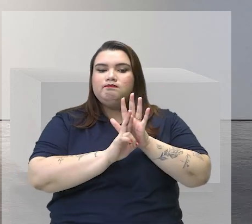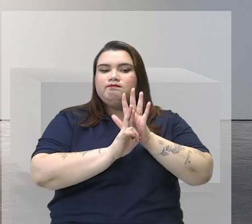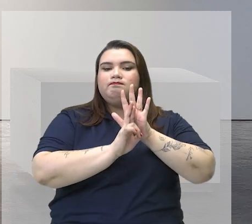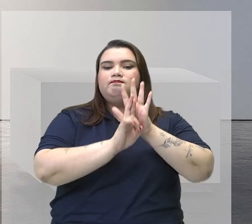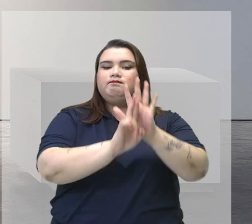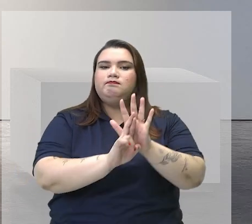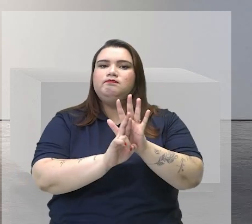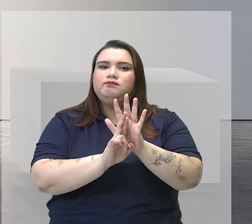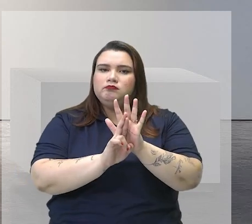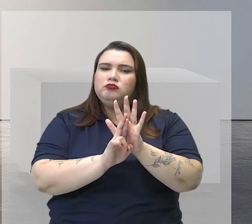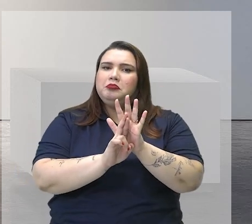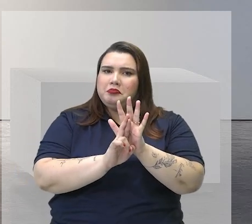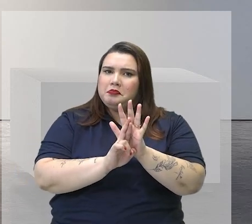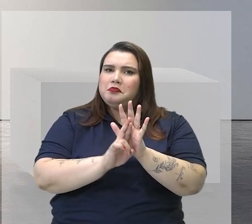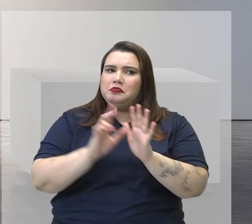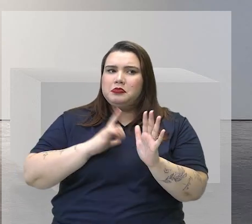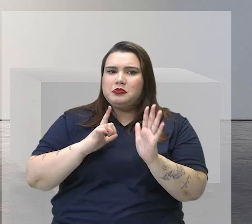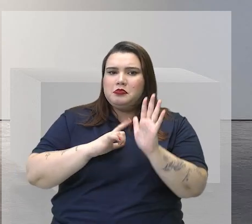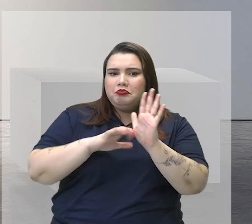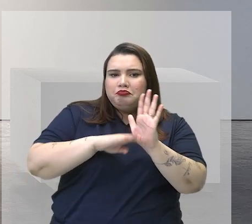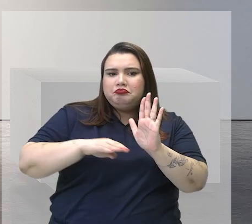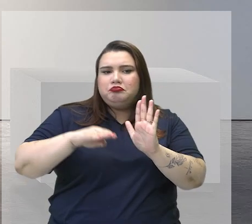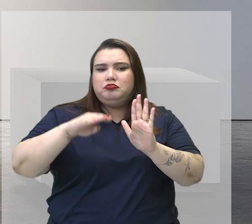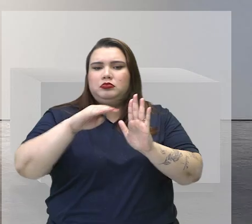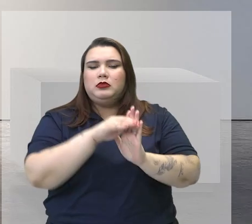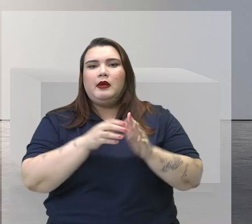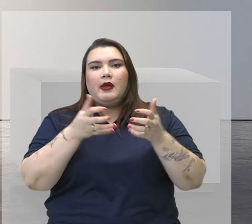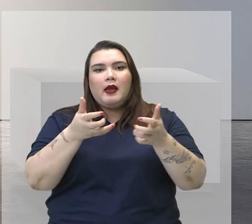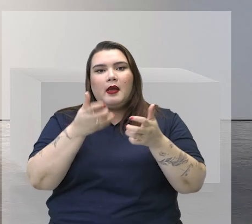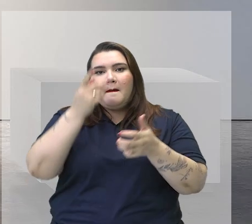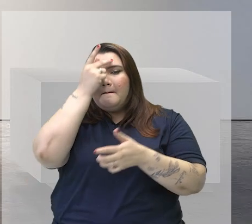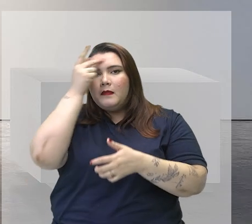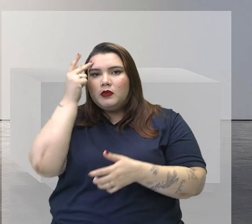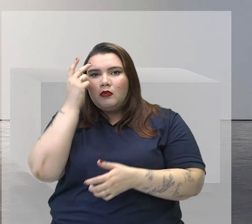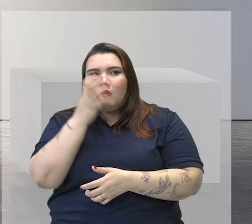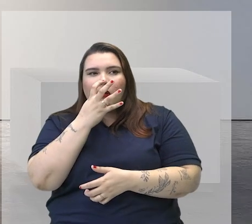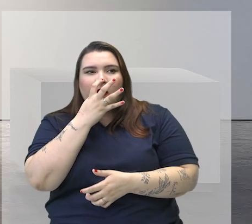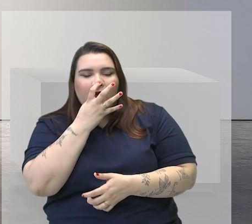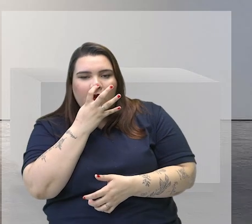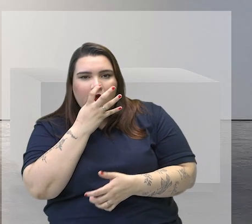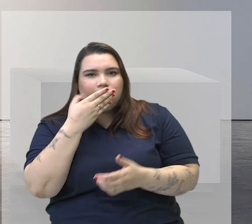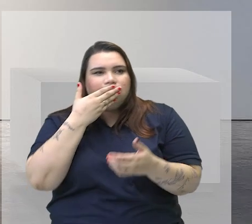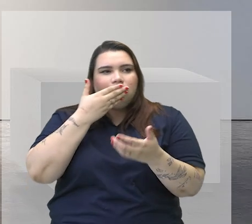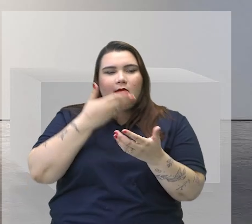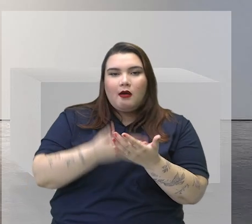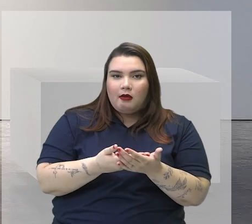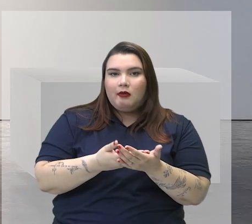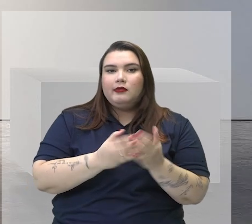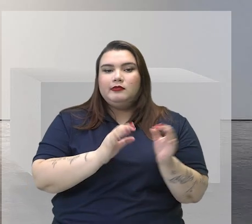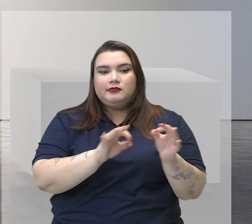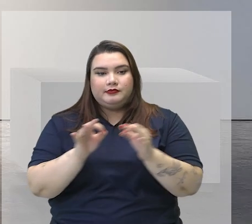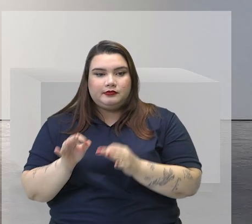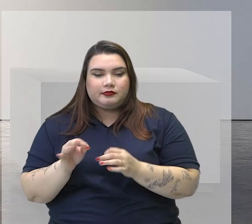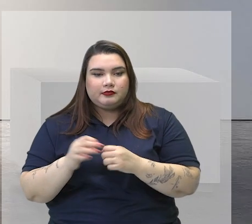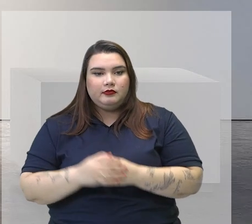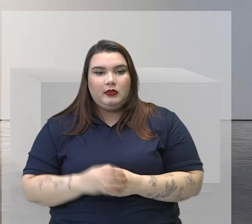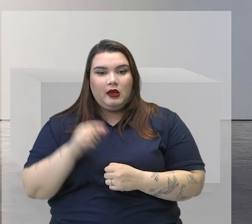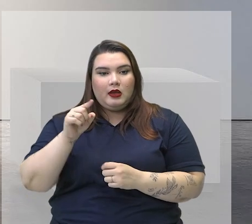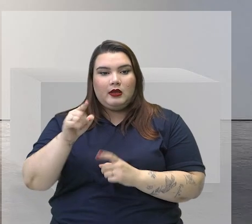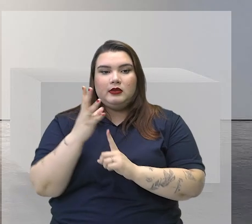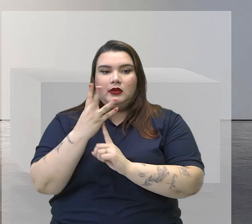com muita intensidade e movimento, buscando envolver o espectador. Então, as obras barrocas, elas levam